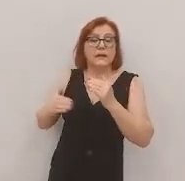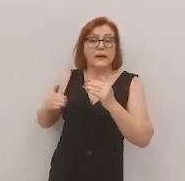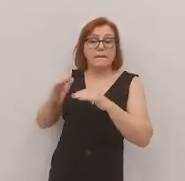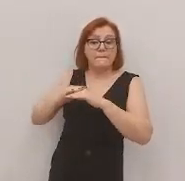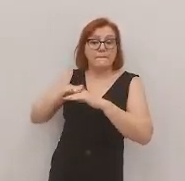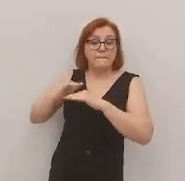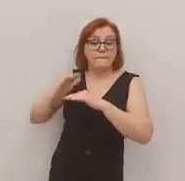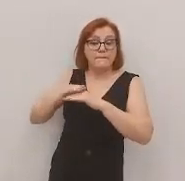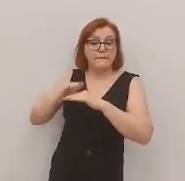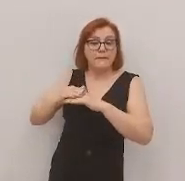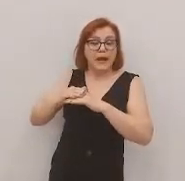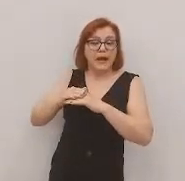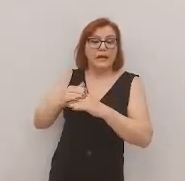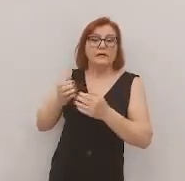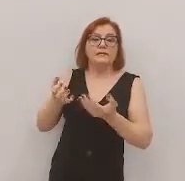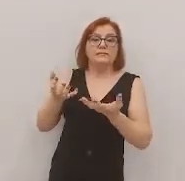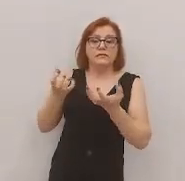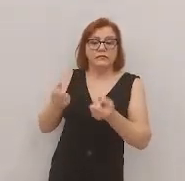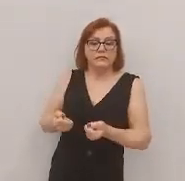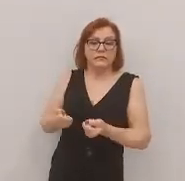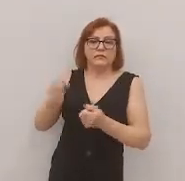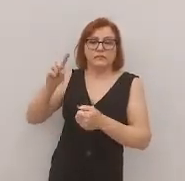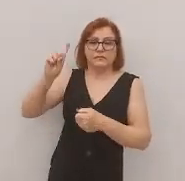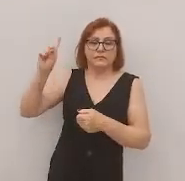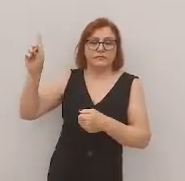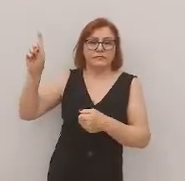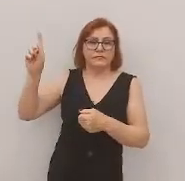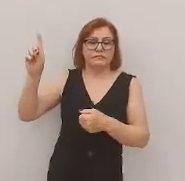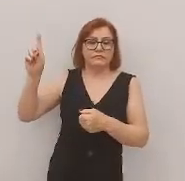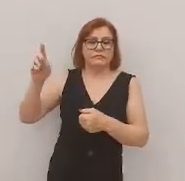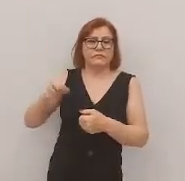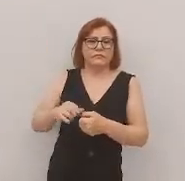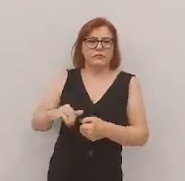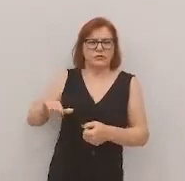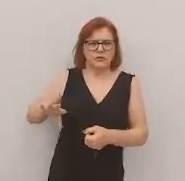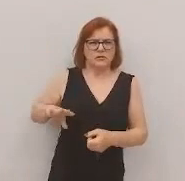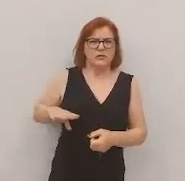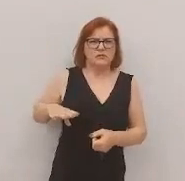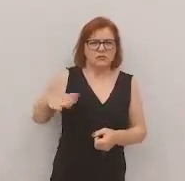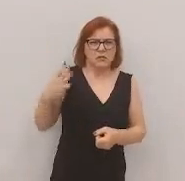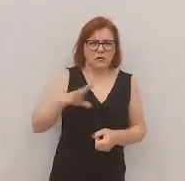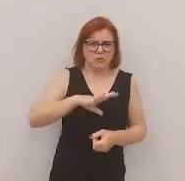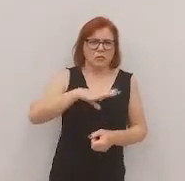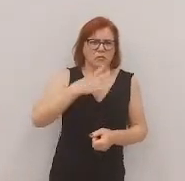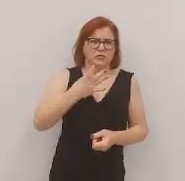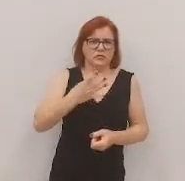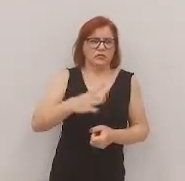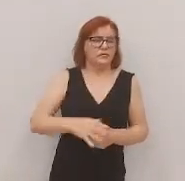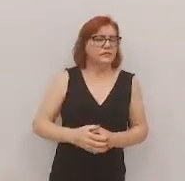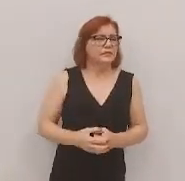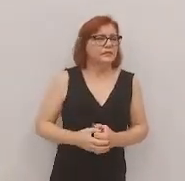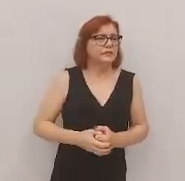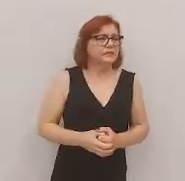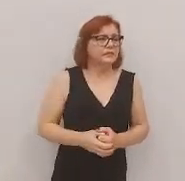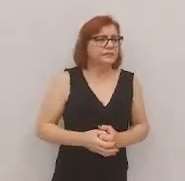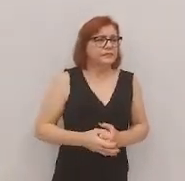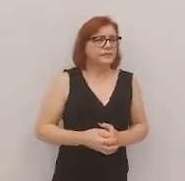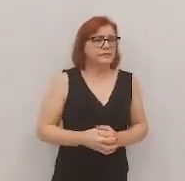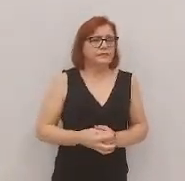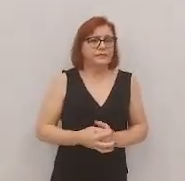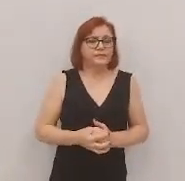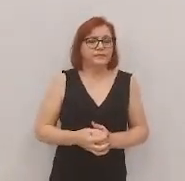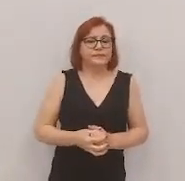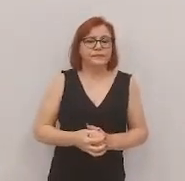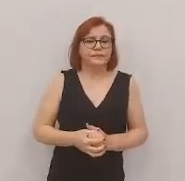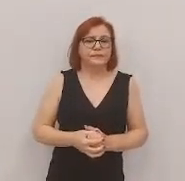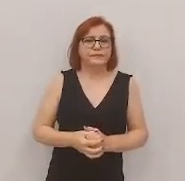para eles. Senhor Jesus. E eles avançaram, foram além dessa situação e Deus